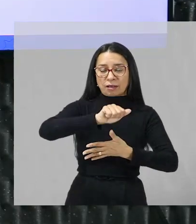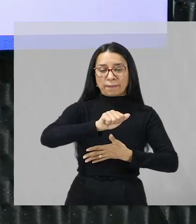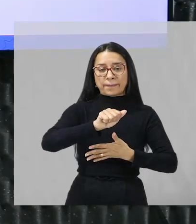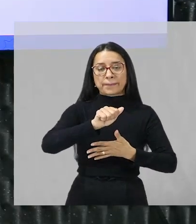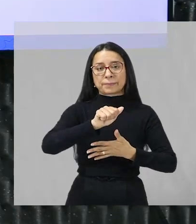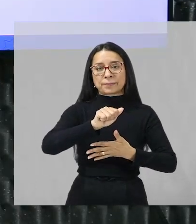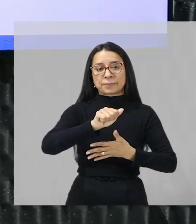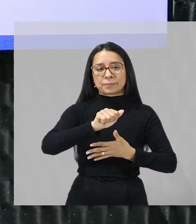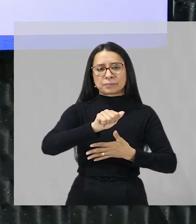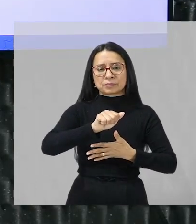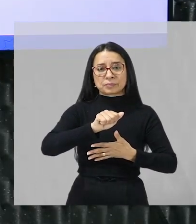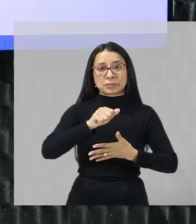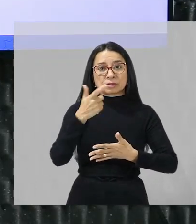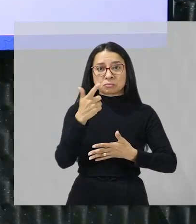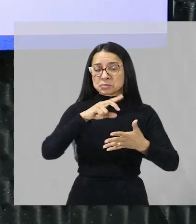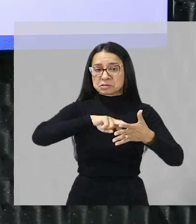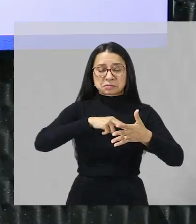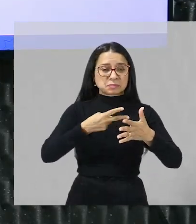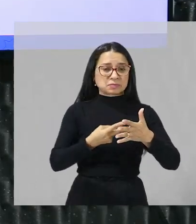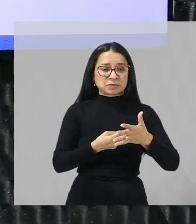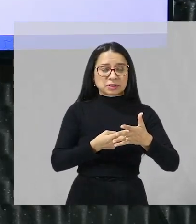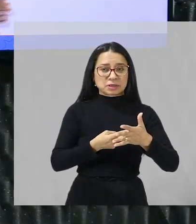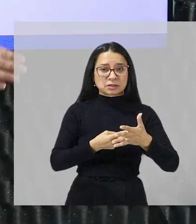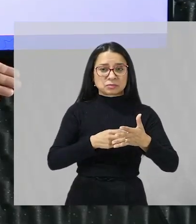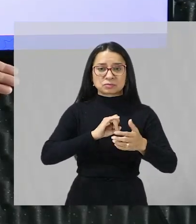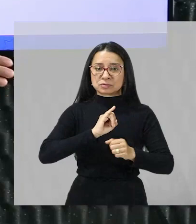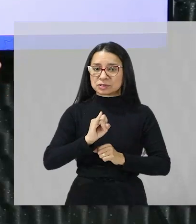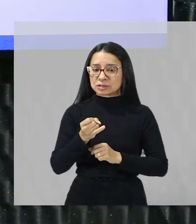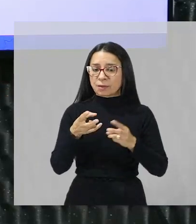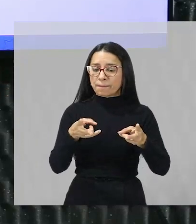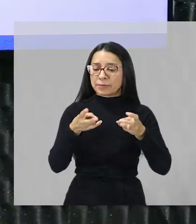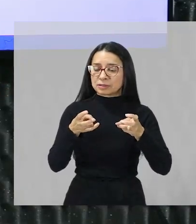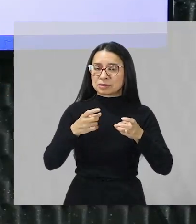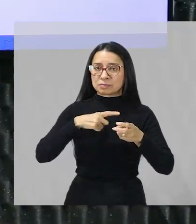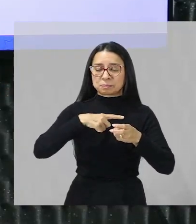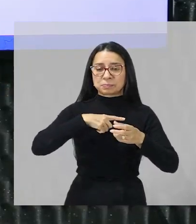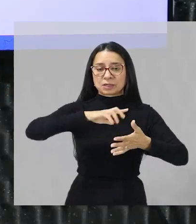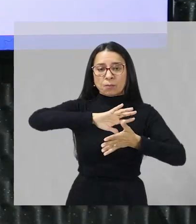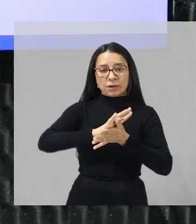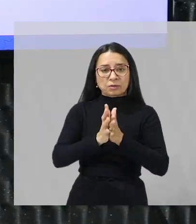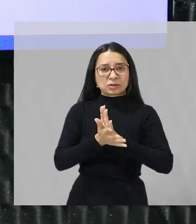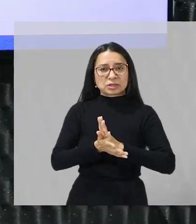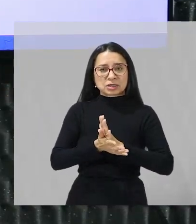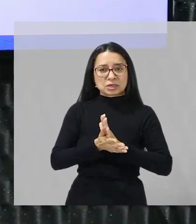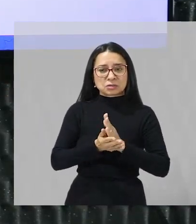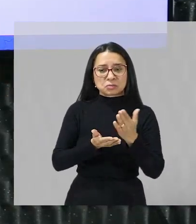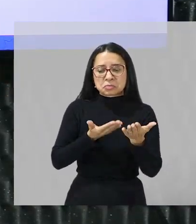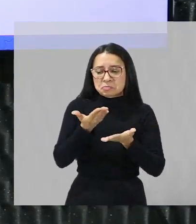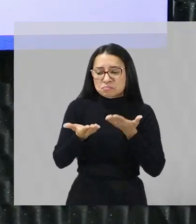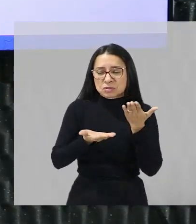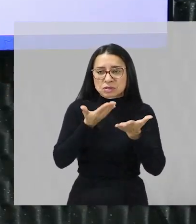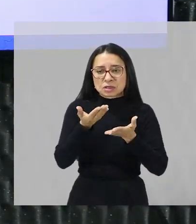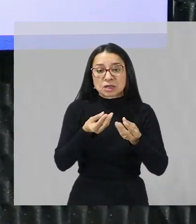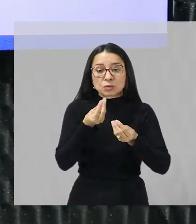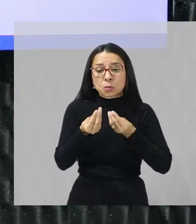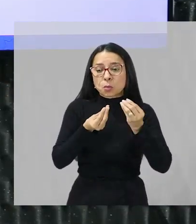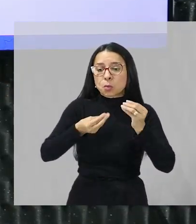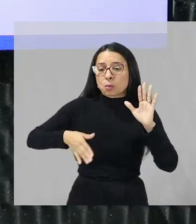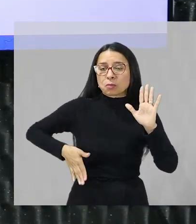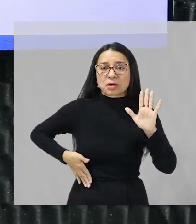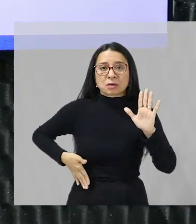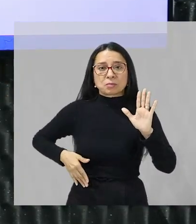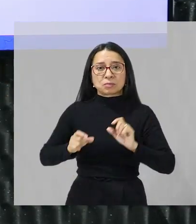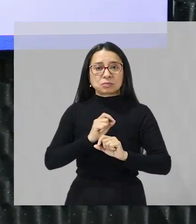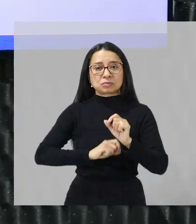se a gente está percebendo que existe um estigma sobre o morador de favela, que é tratado como bandido, às vezes sem ser bandido, isso não tem a